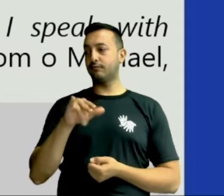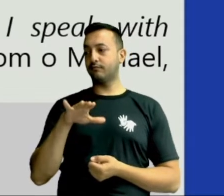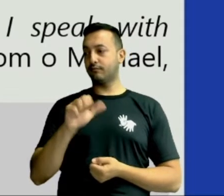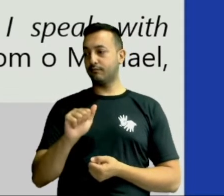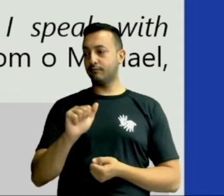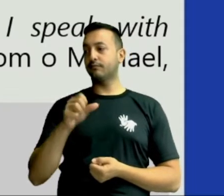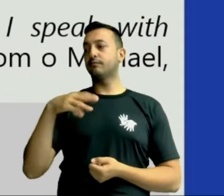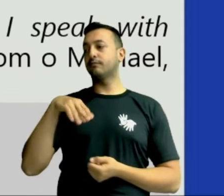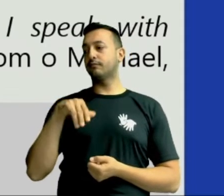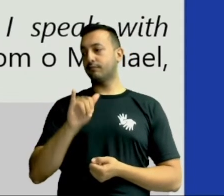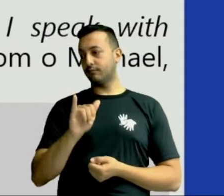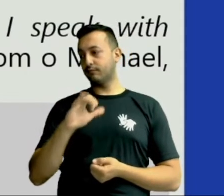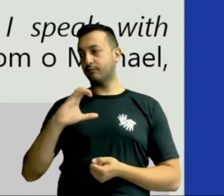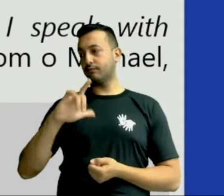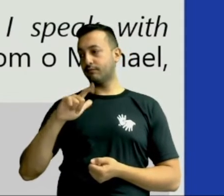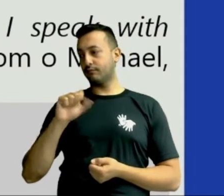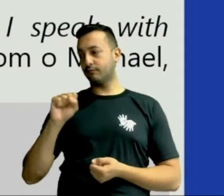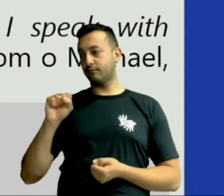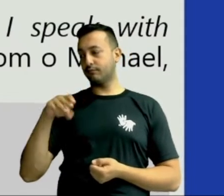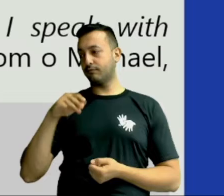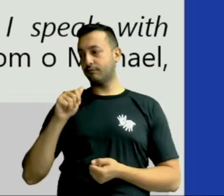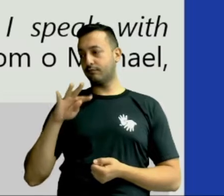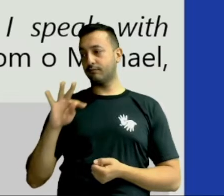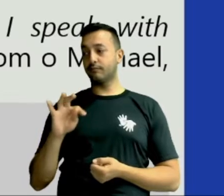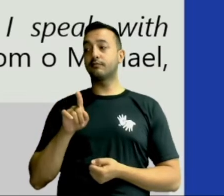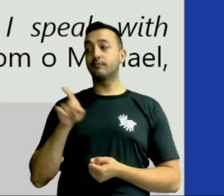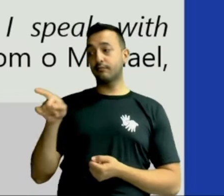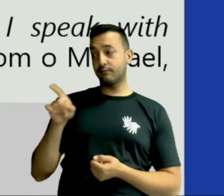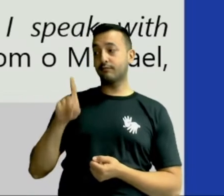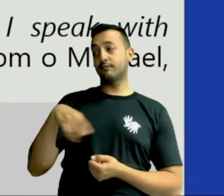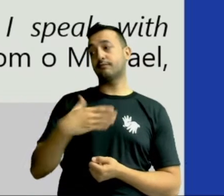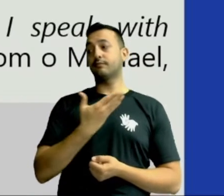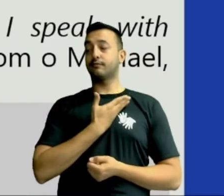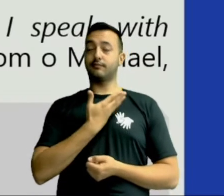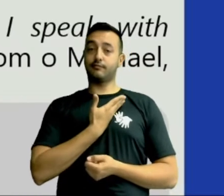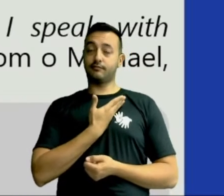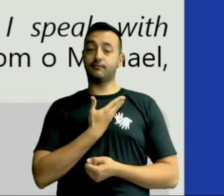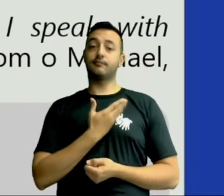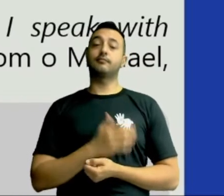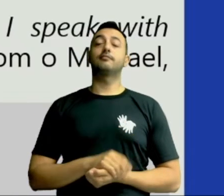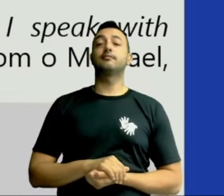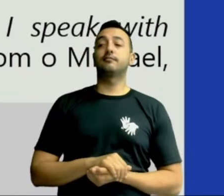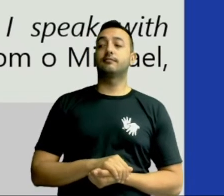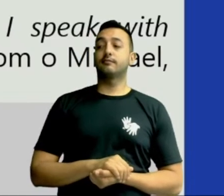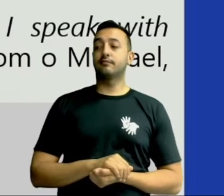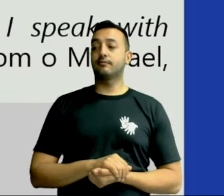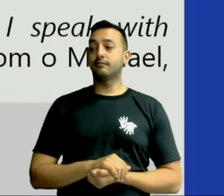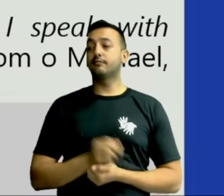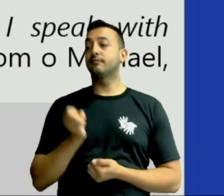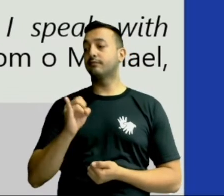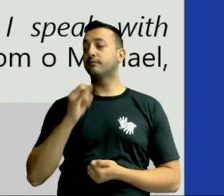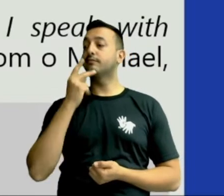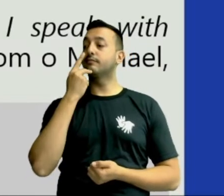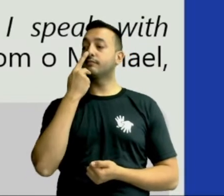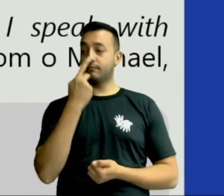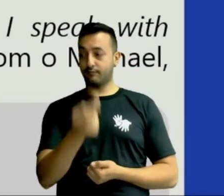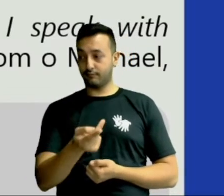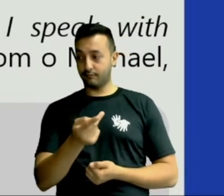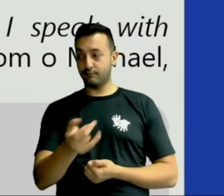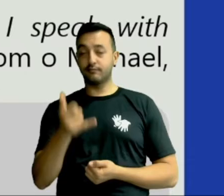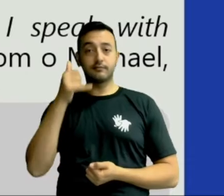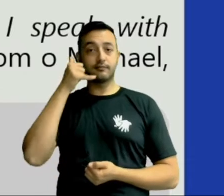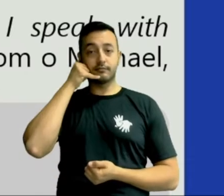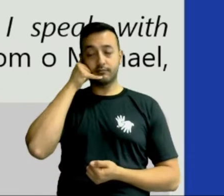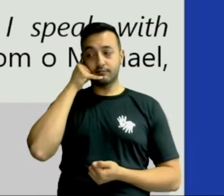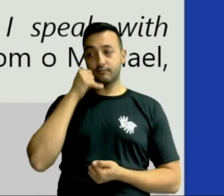na classe mais esta é a Mônica minha colega que se eu estou falando ao